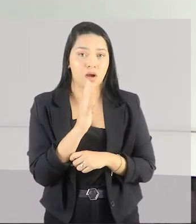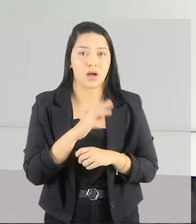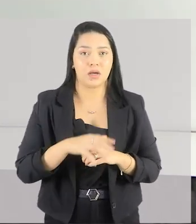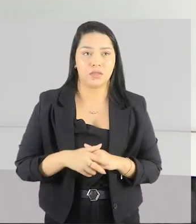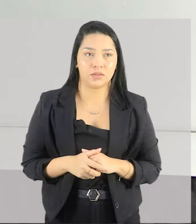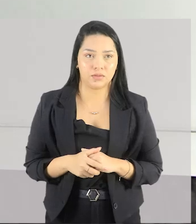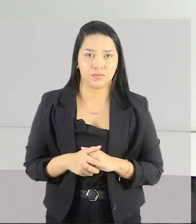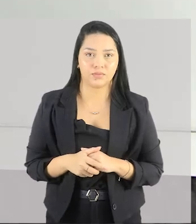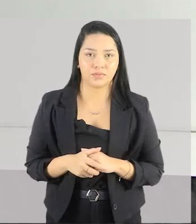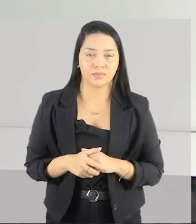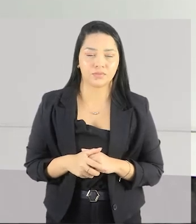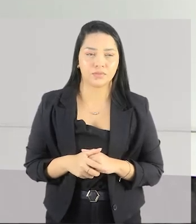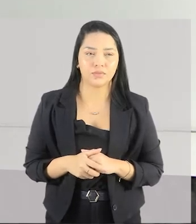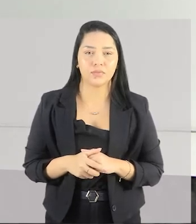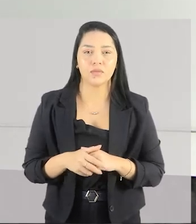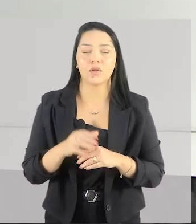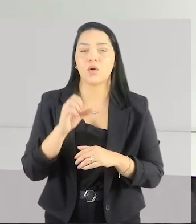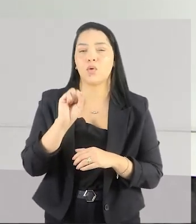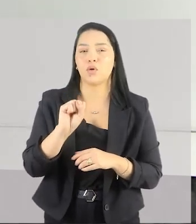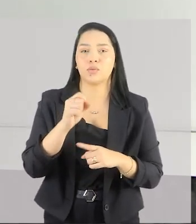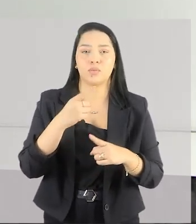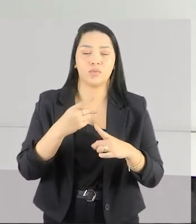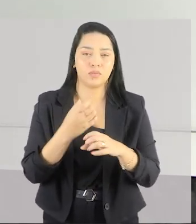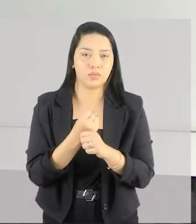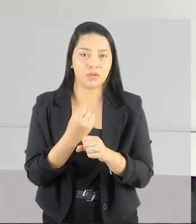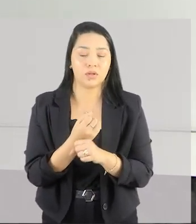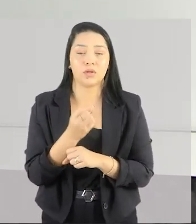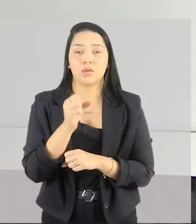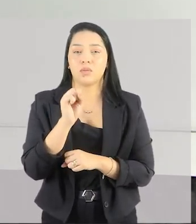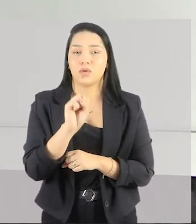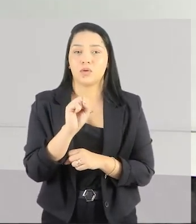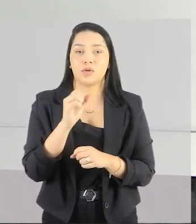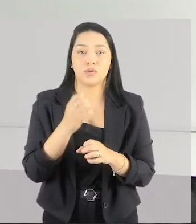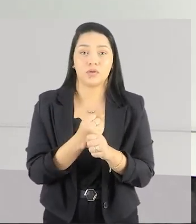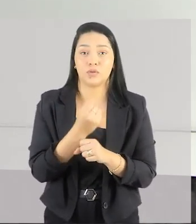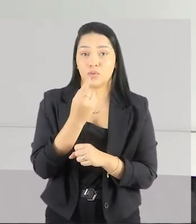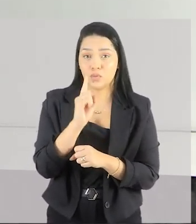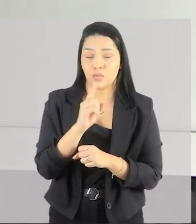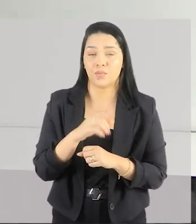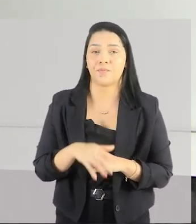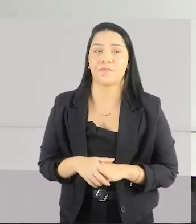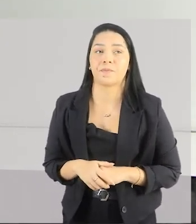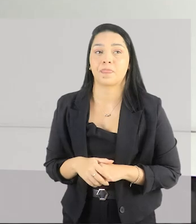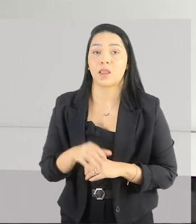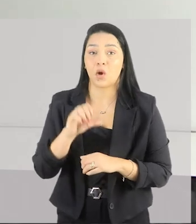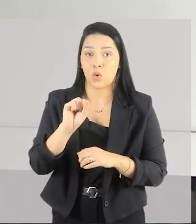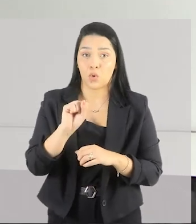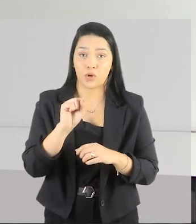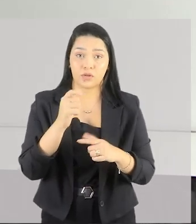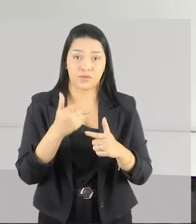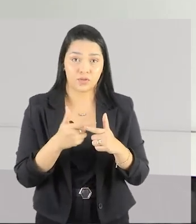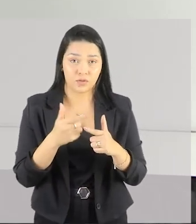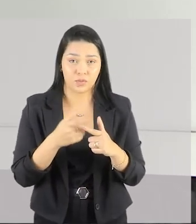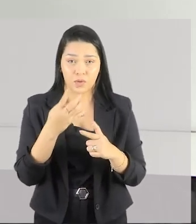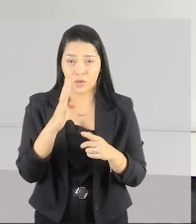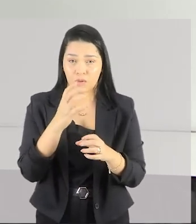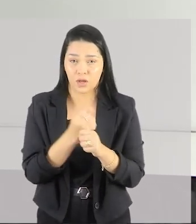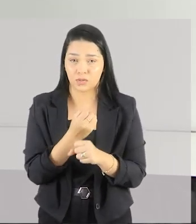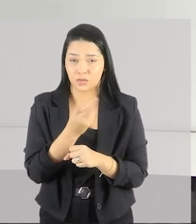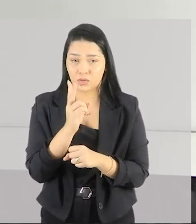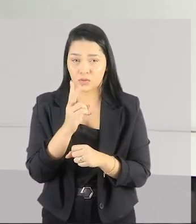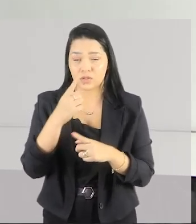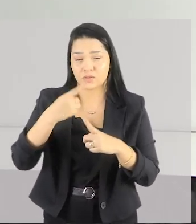4. 8 por 8, 1 vezes 3, 3. 8 por 4, 2. 2